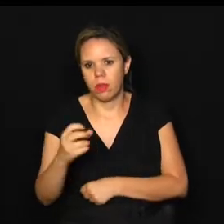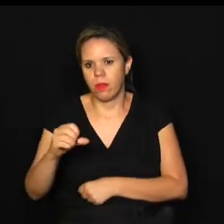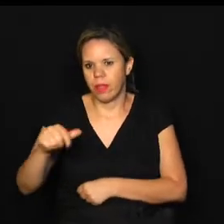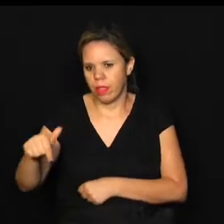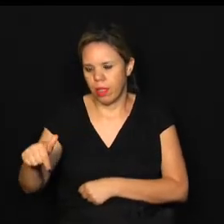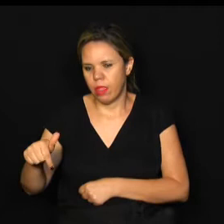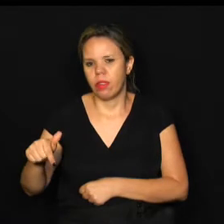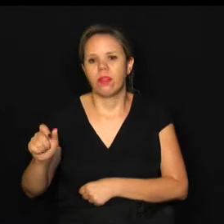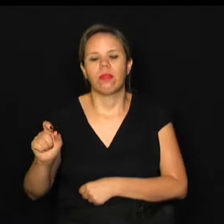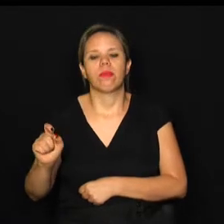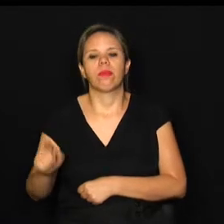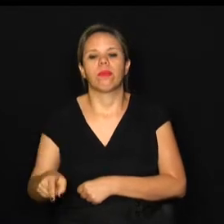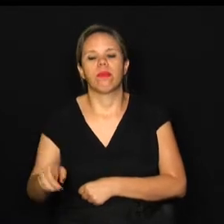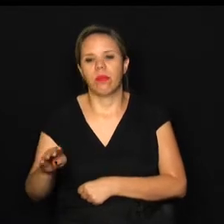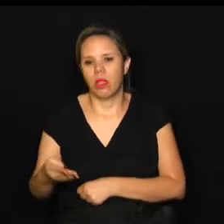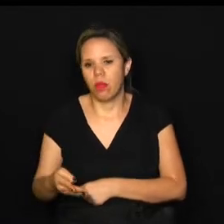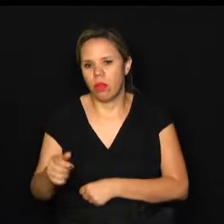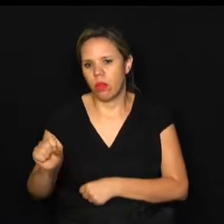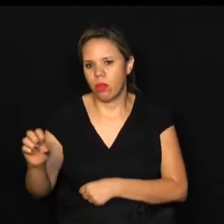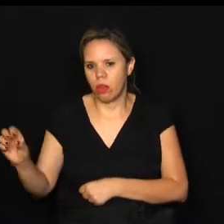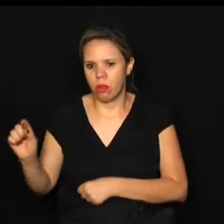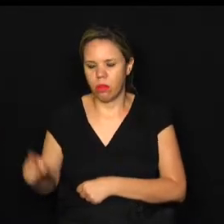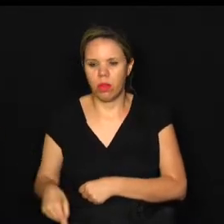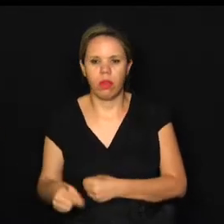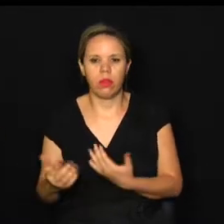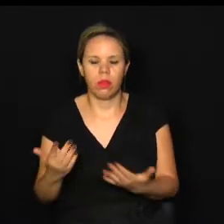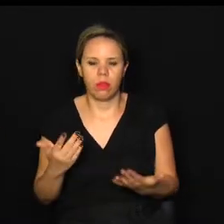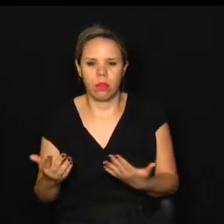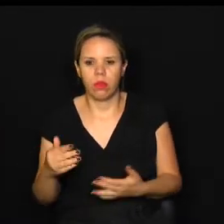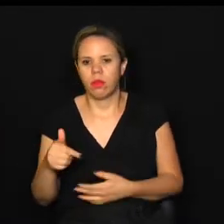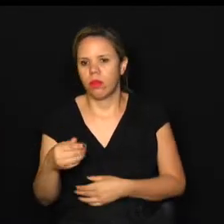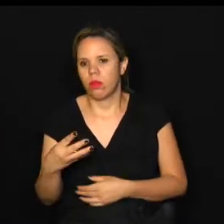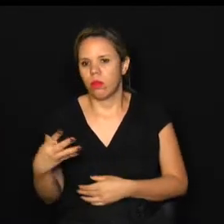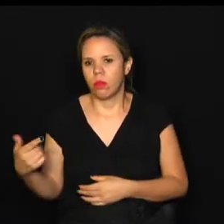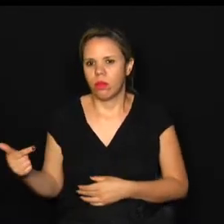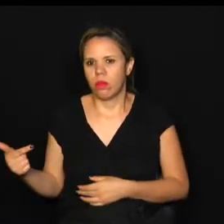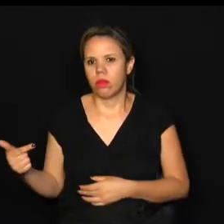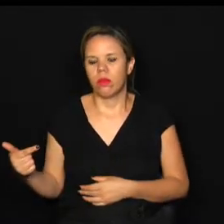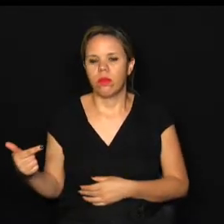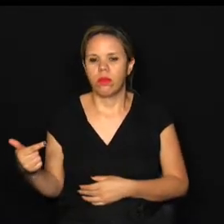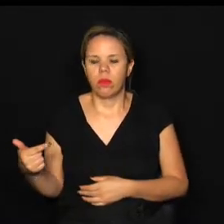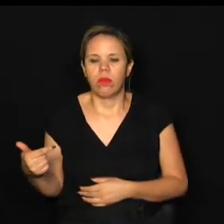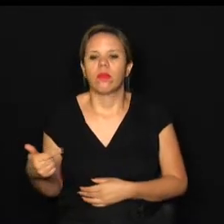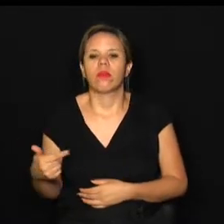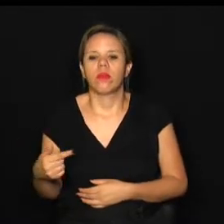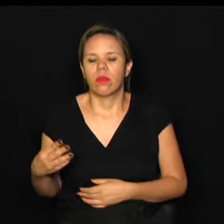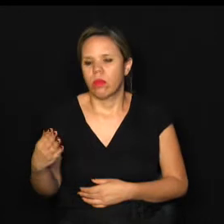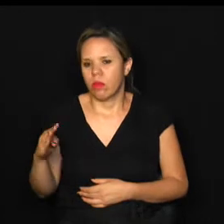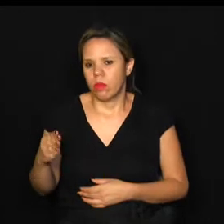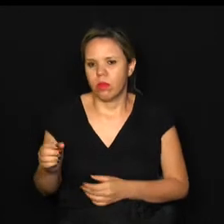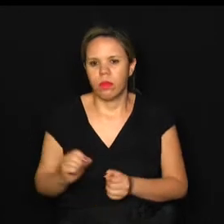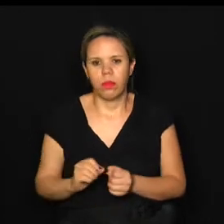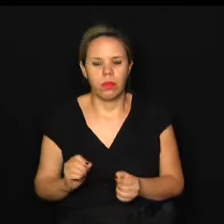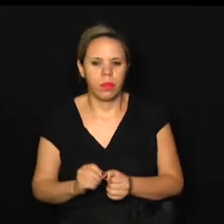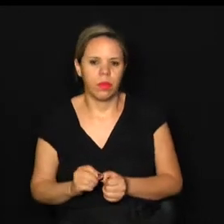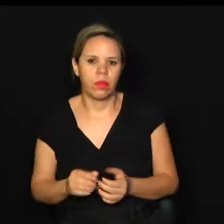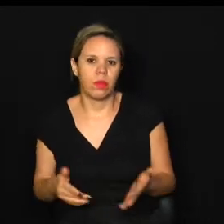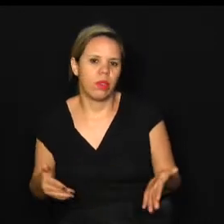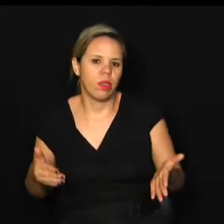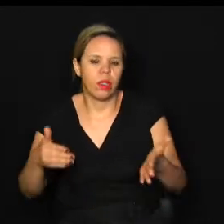2.297.800.000, representando aí 42,8% da receita corrente líquida. Lembrando que o limite